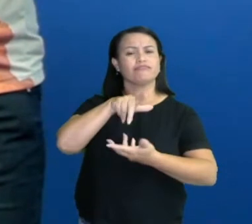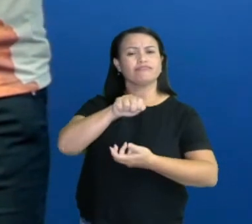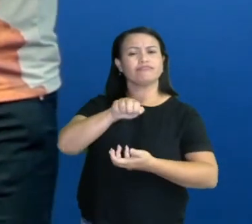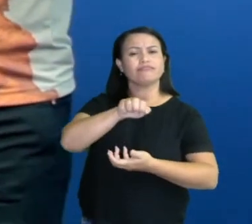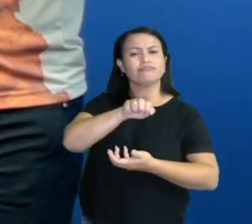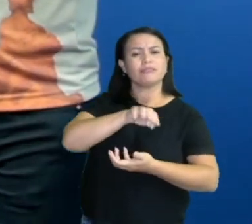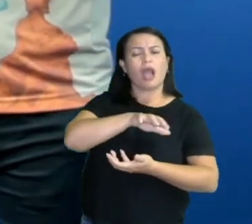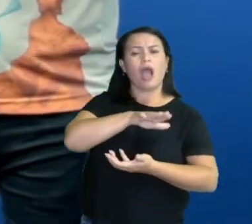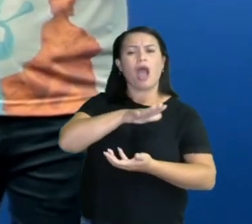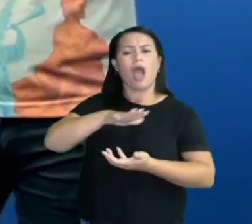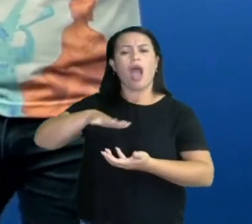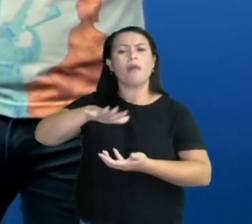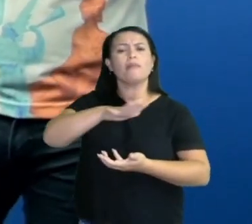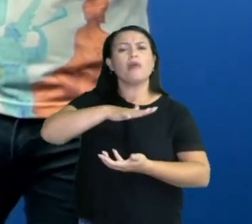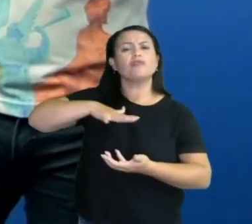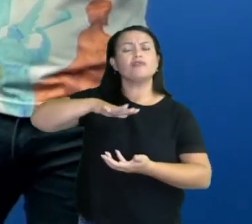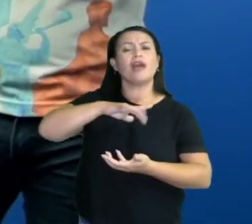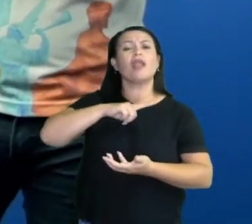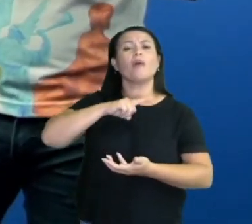pelo conjunto